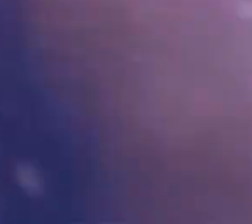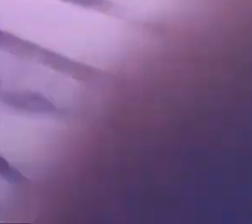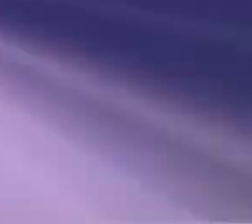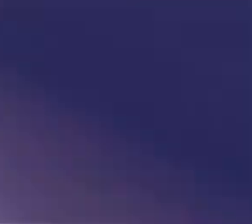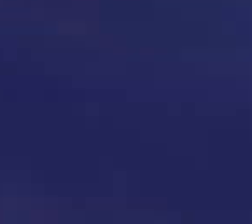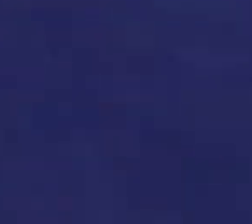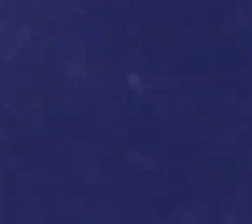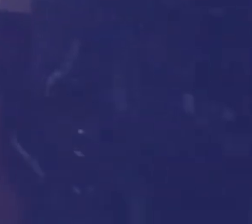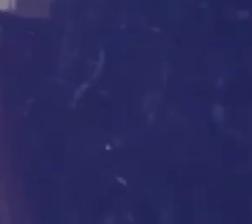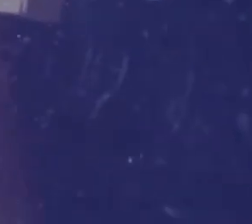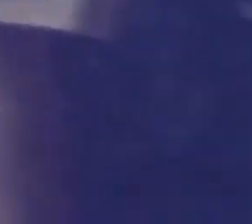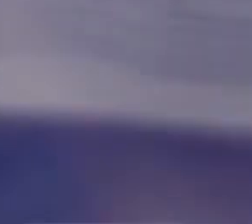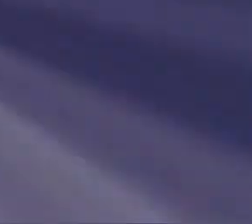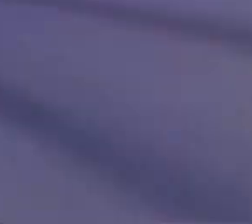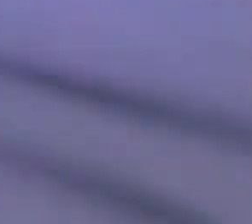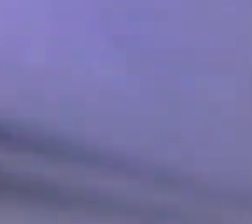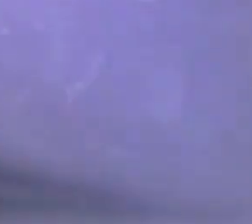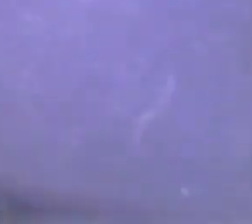aí